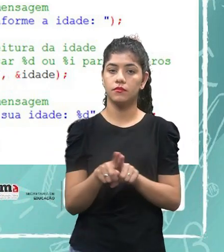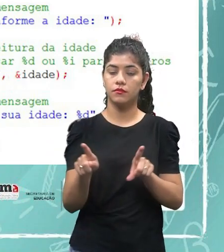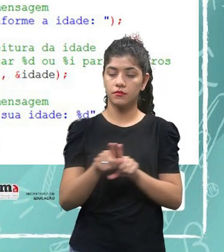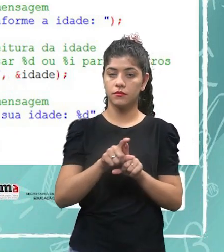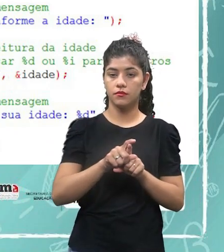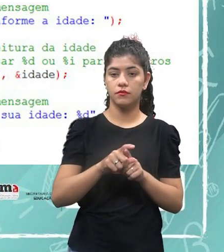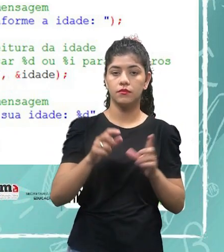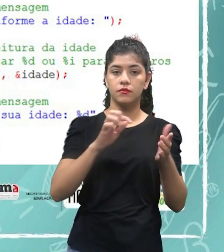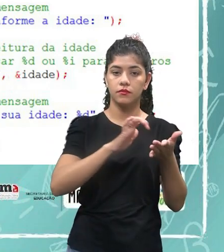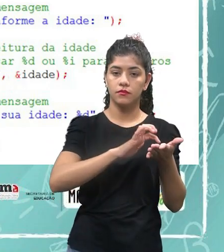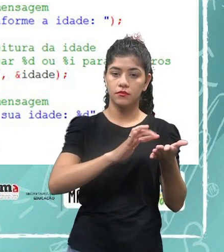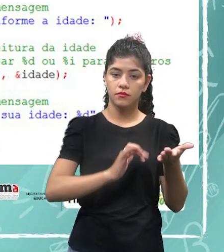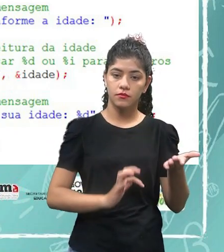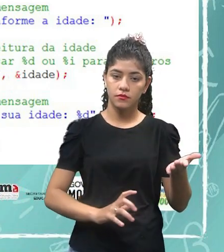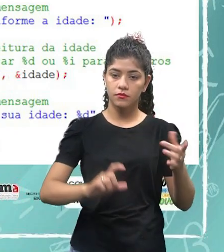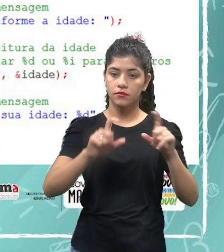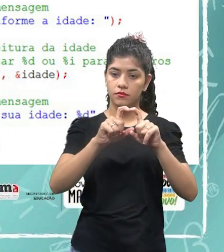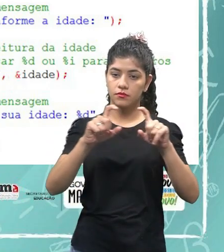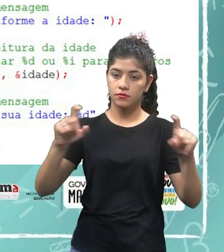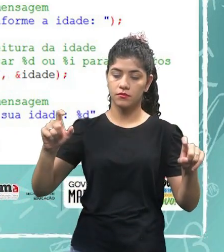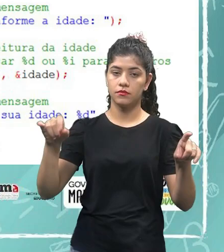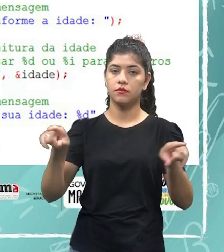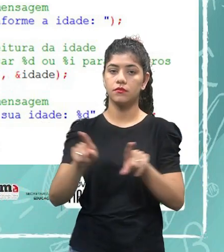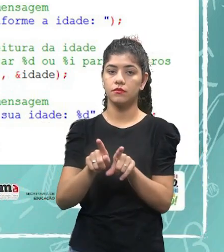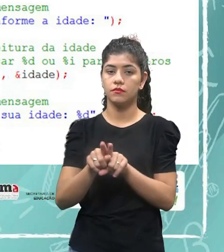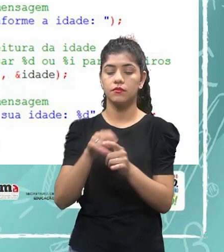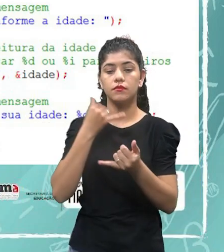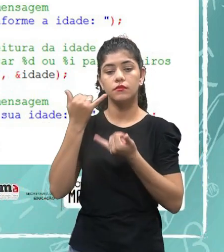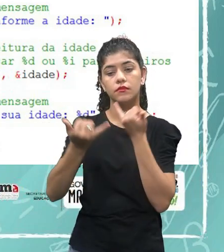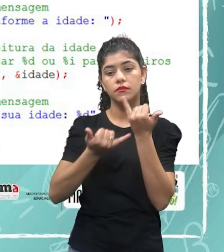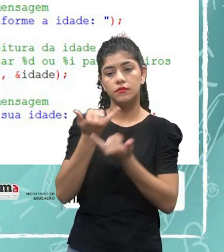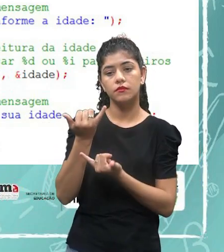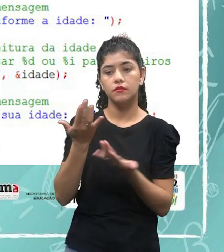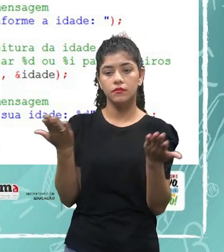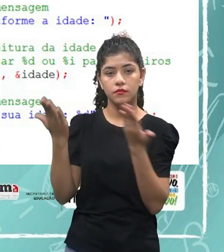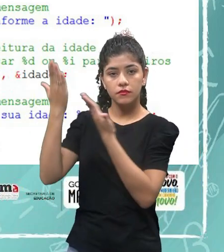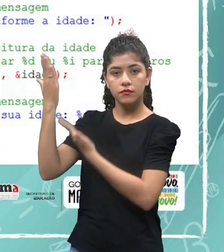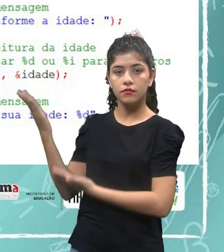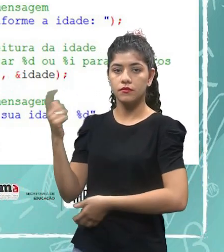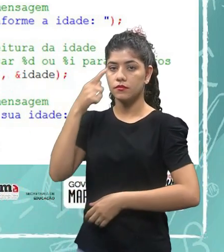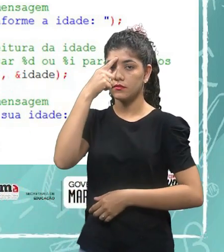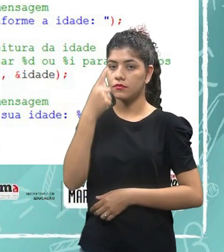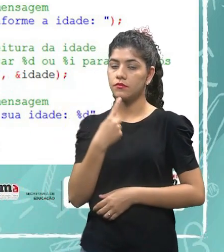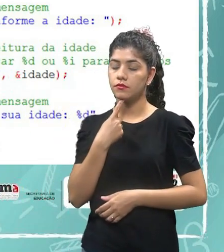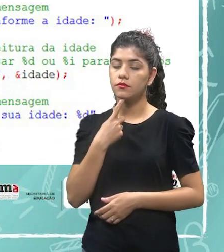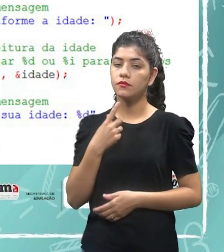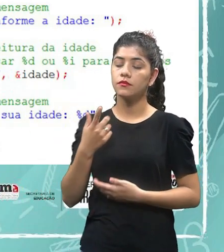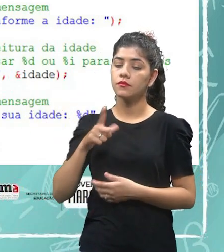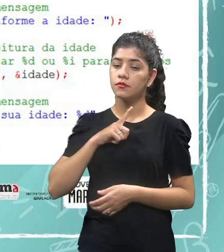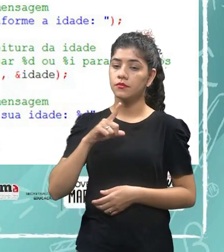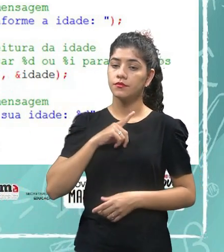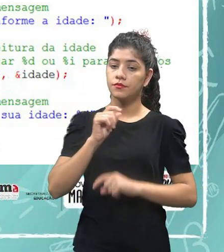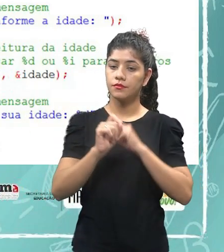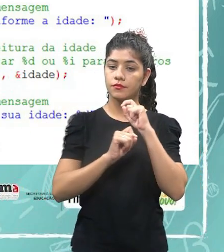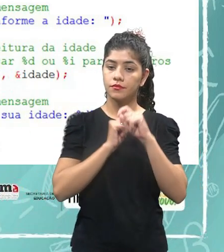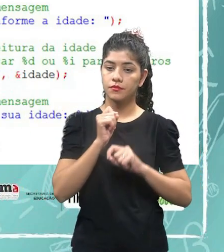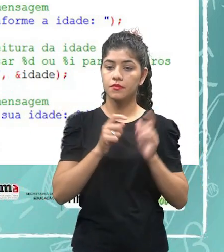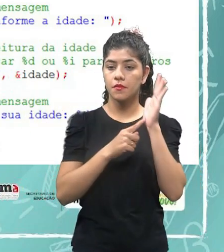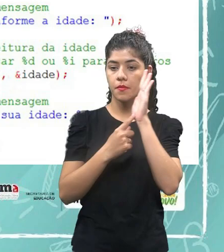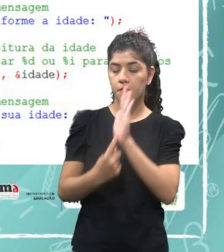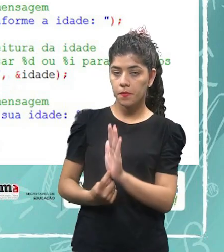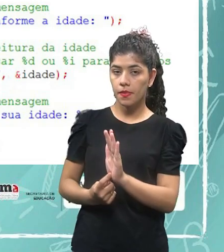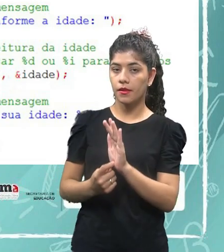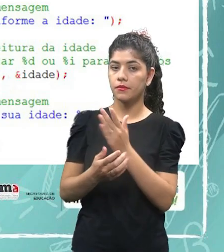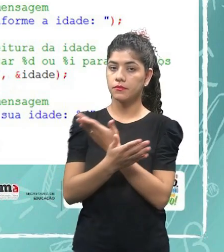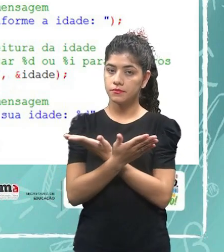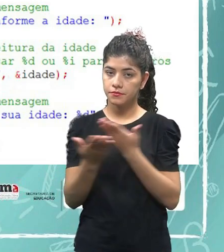Então aqui na imagem que vocês podem acompanhar, nós temos uma forma de apresentar ou